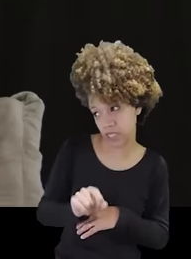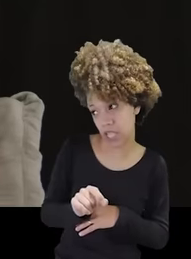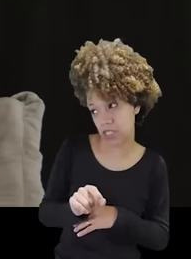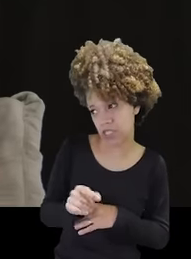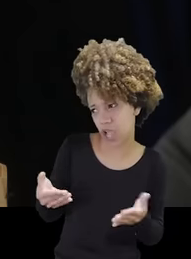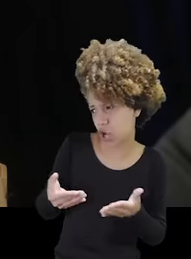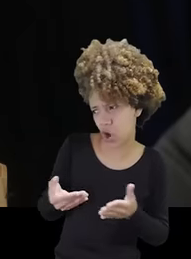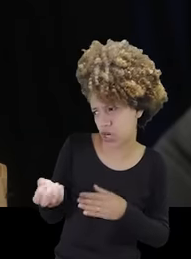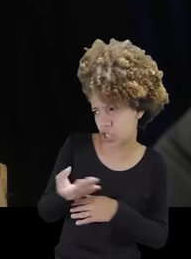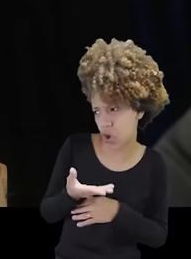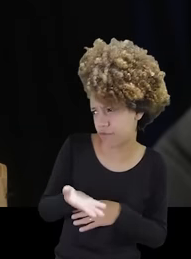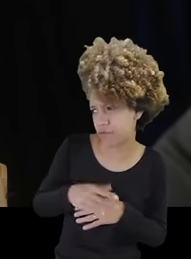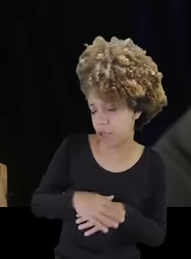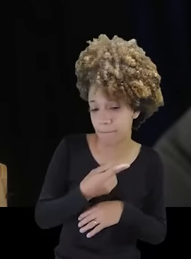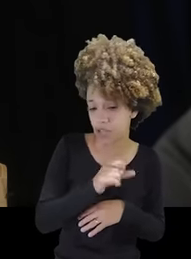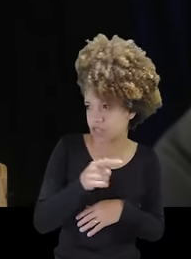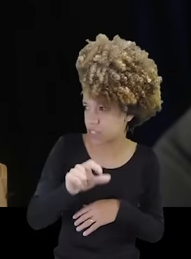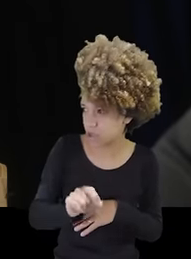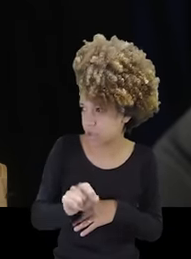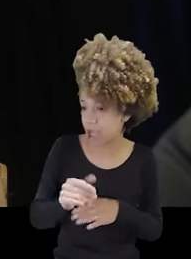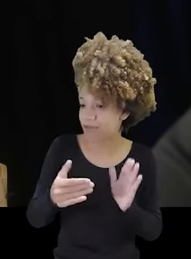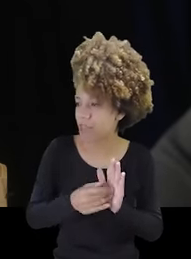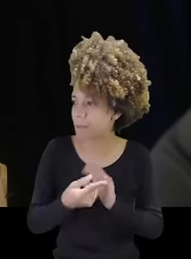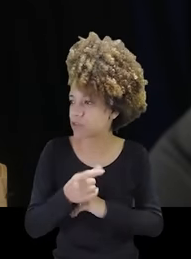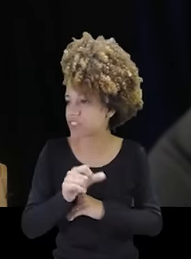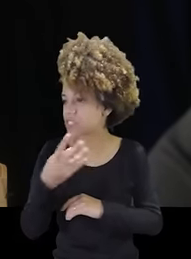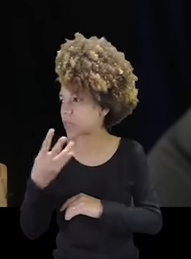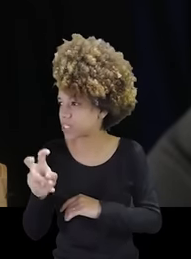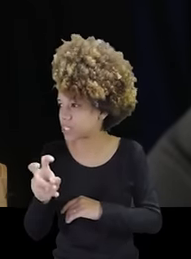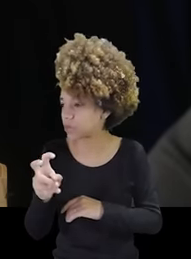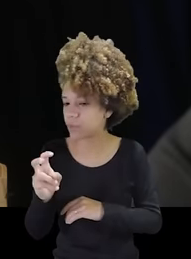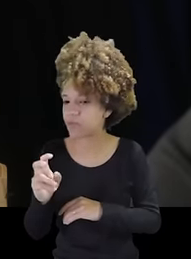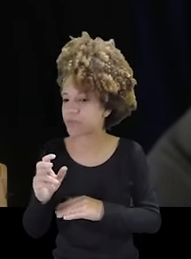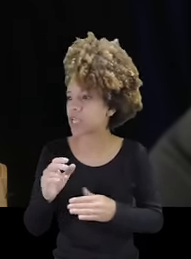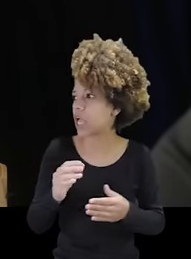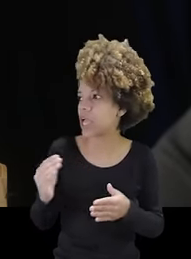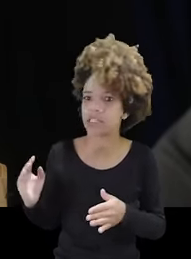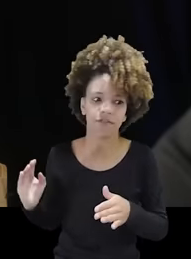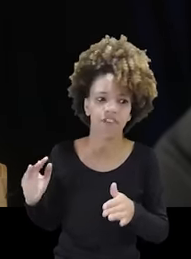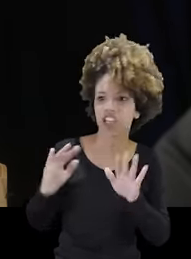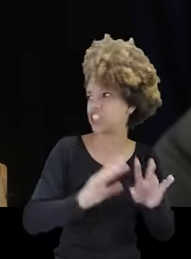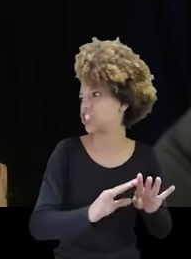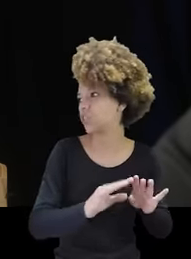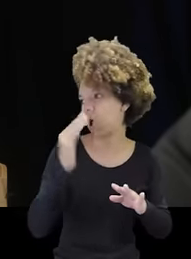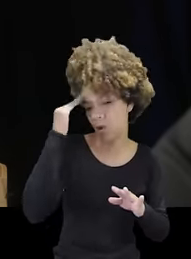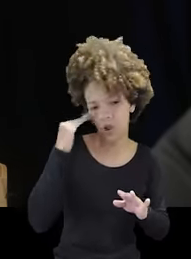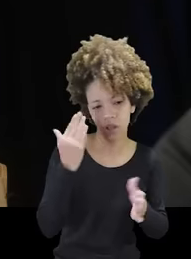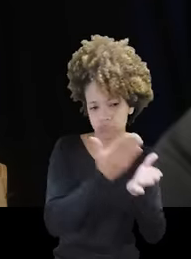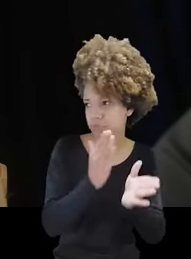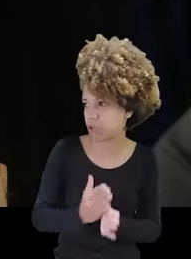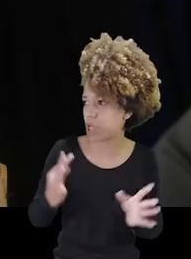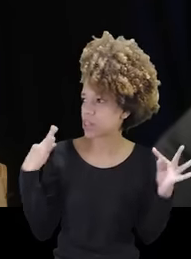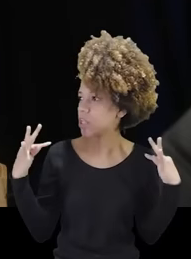é muito recente de 1910 a 45 assim eles Entraram na Coréia destruíram tudo até que tudo que tem